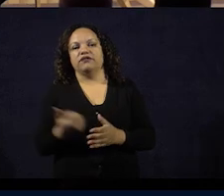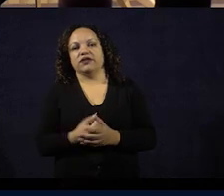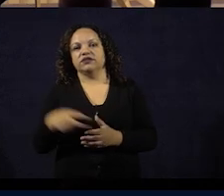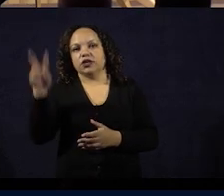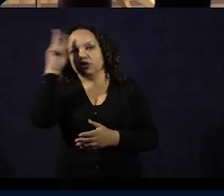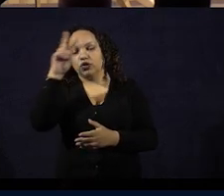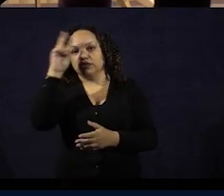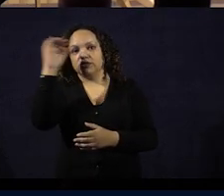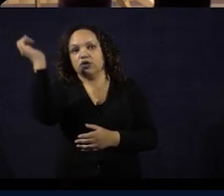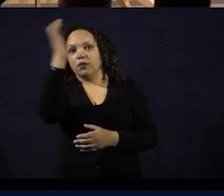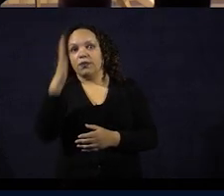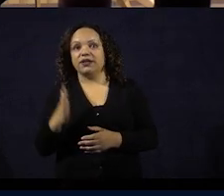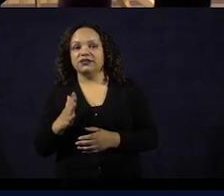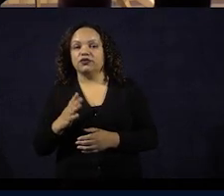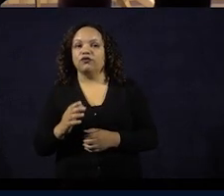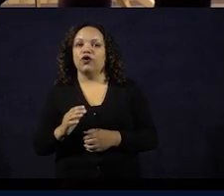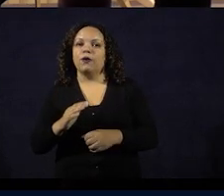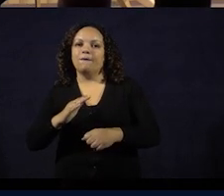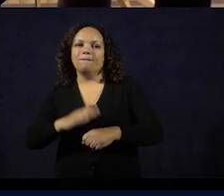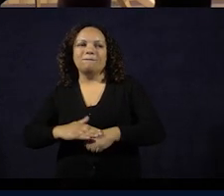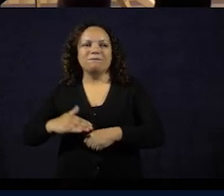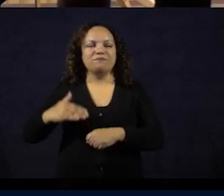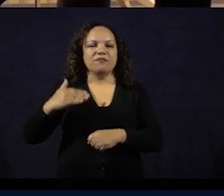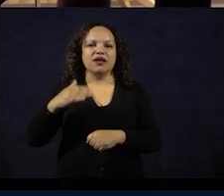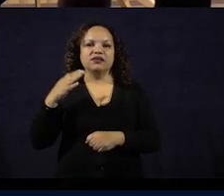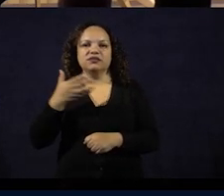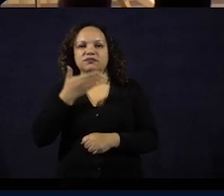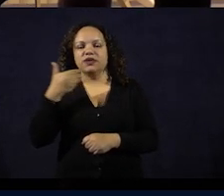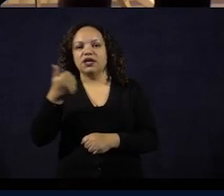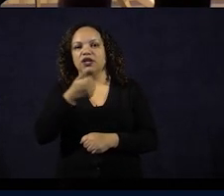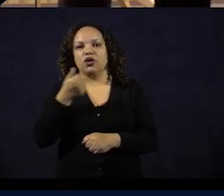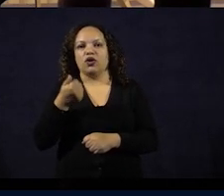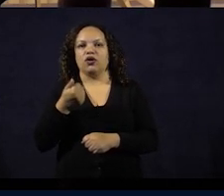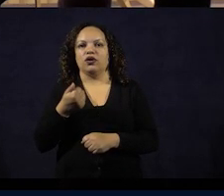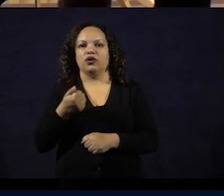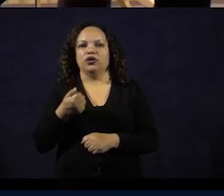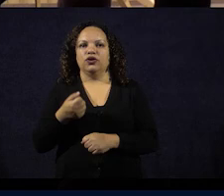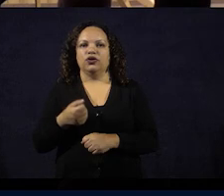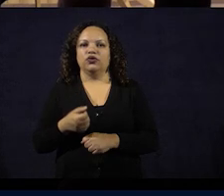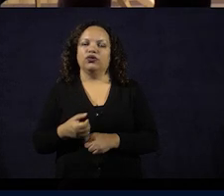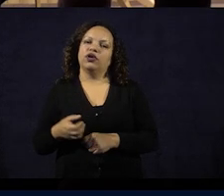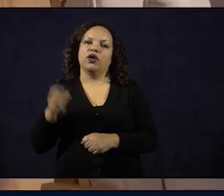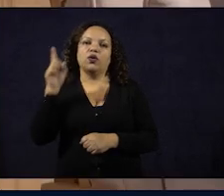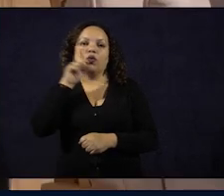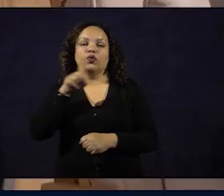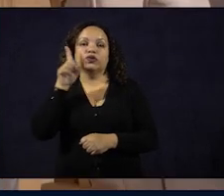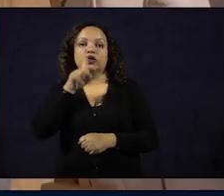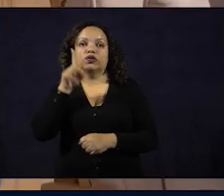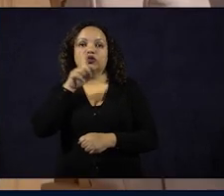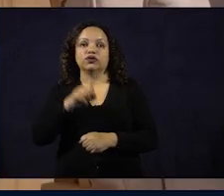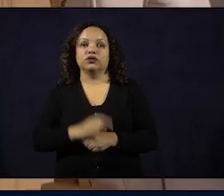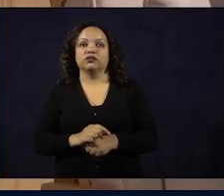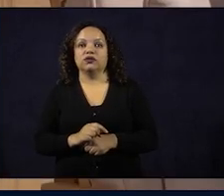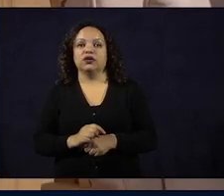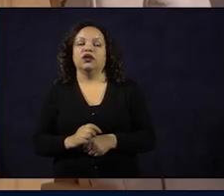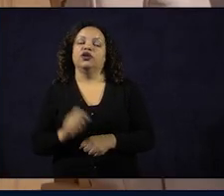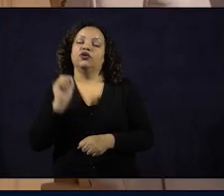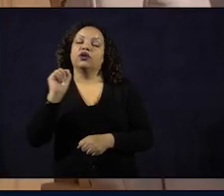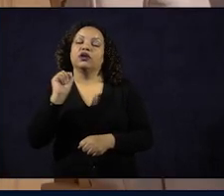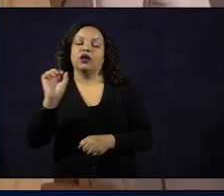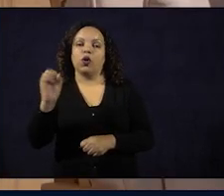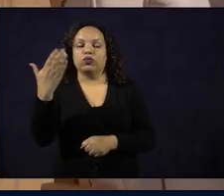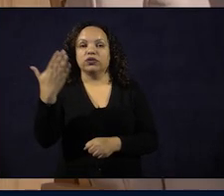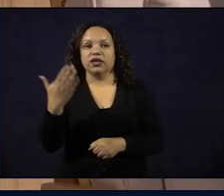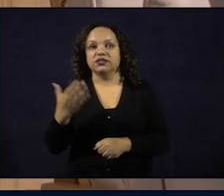ano passado, o Brasil foi mais eficiente, o centro-oeste brasileiro, mais eficiente do que o meio-oeste americano. Isso se dá por investimentos em